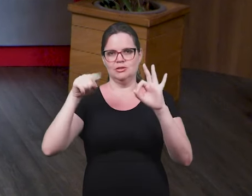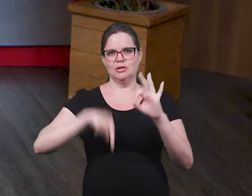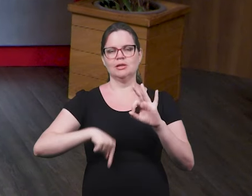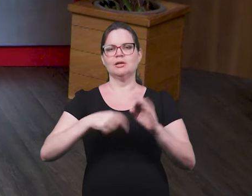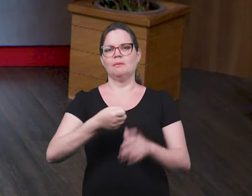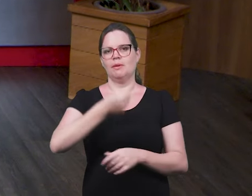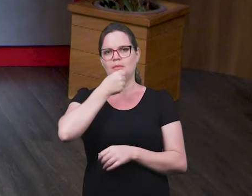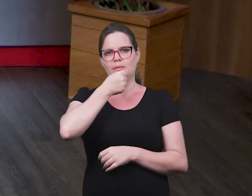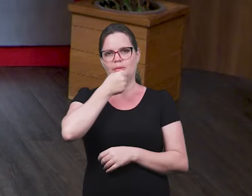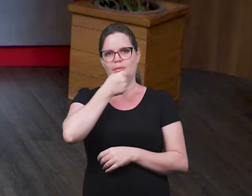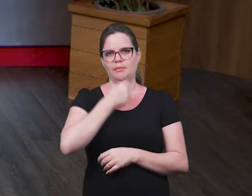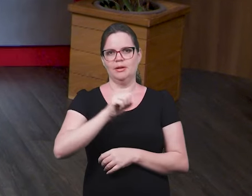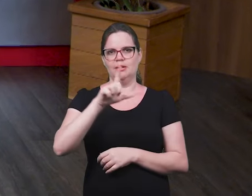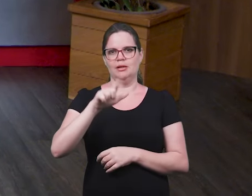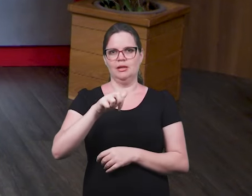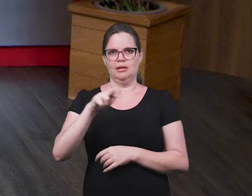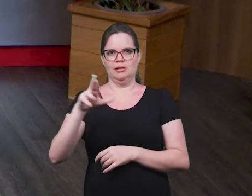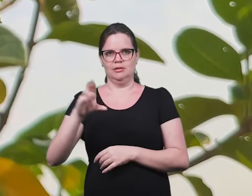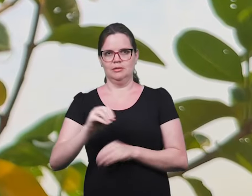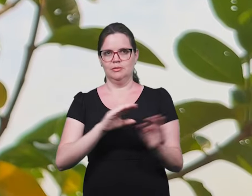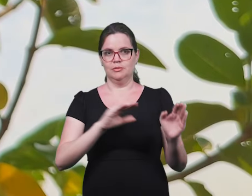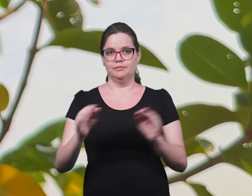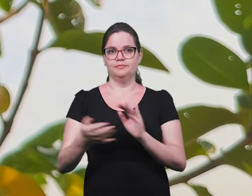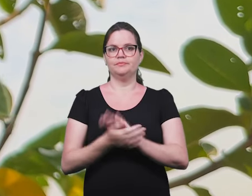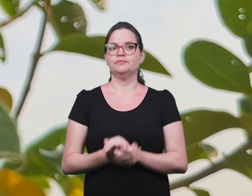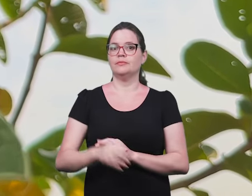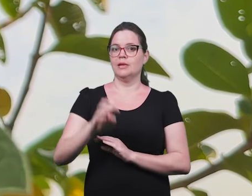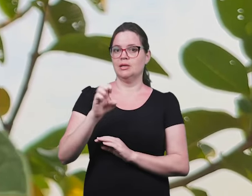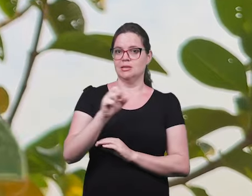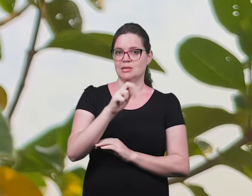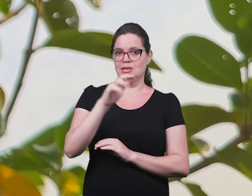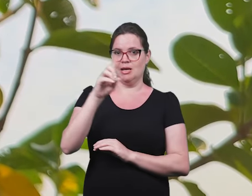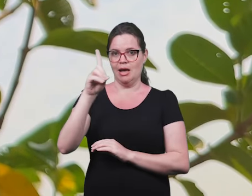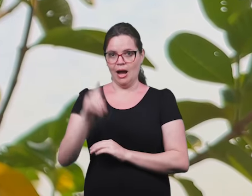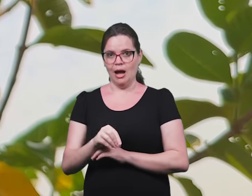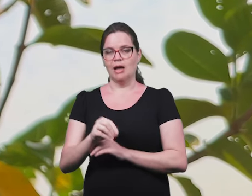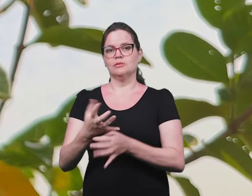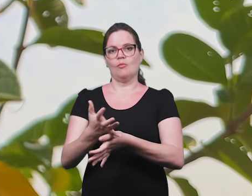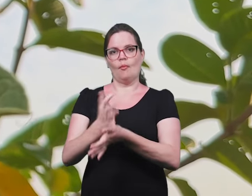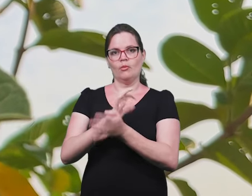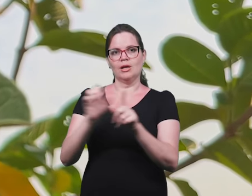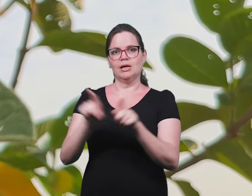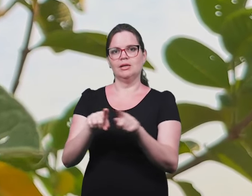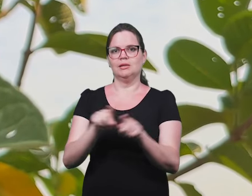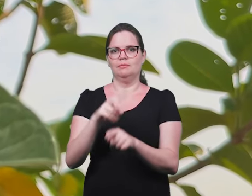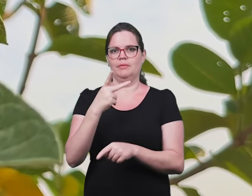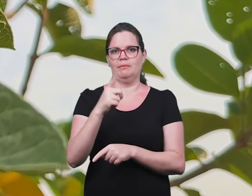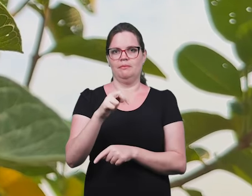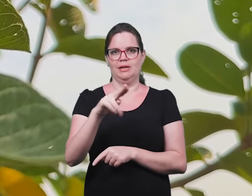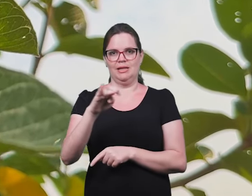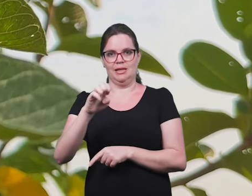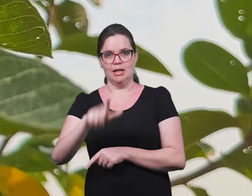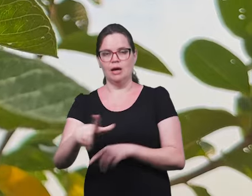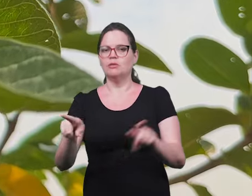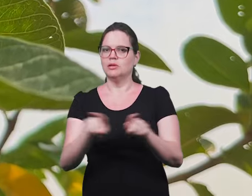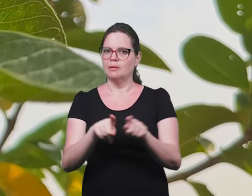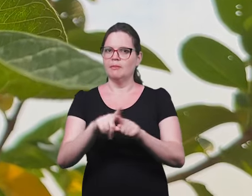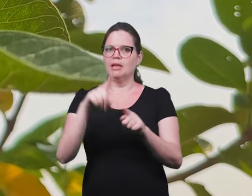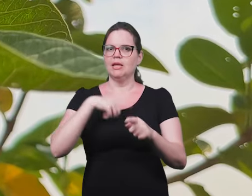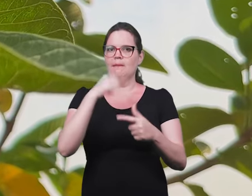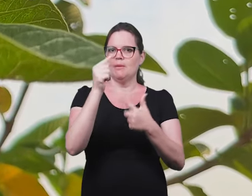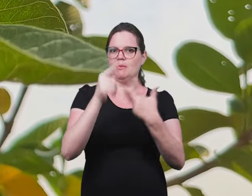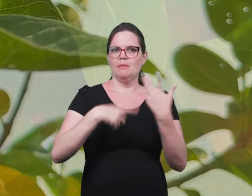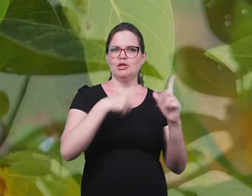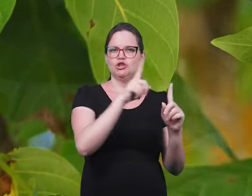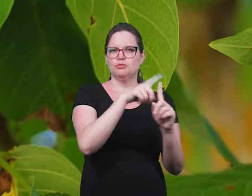do nosso correspondente Leandro. O Cerrado e o Pantanal são biomas de uma riqueza imensa. E essa riqueza